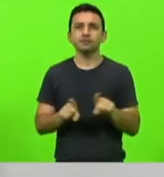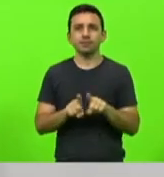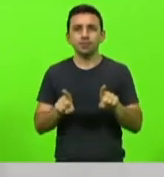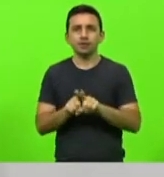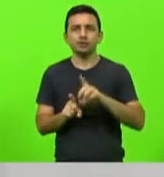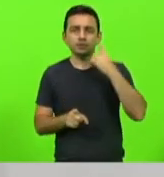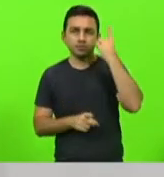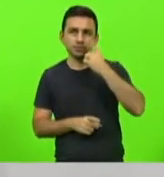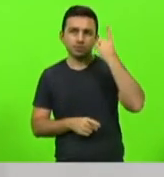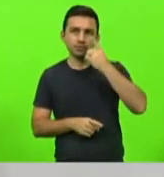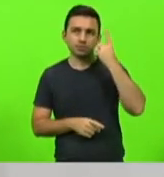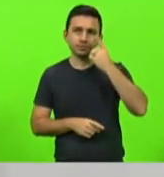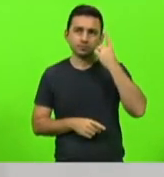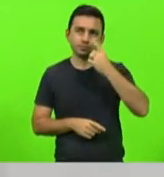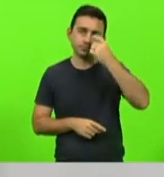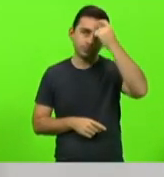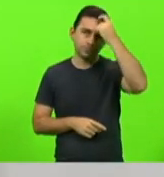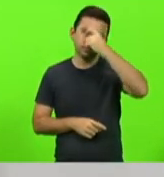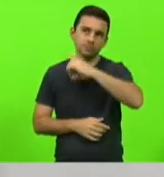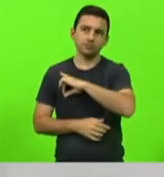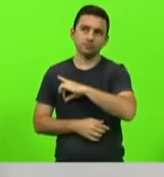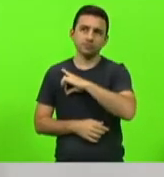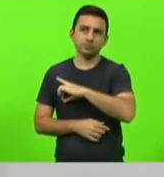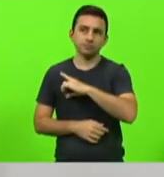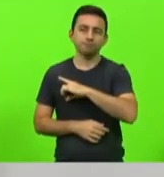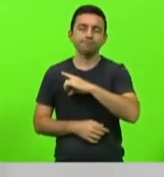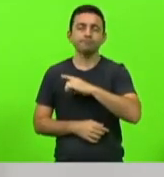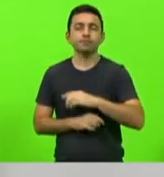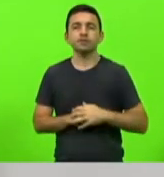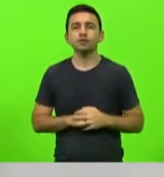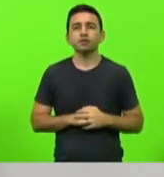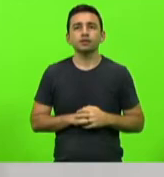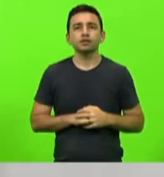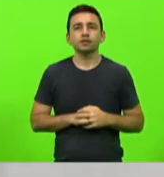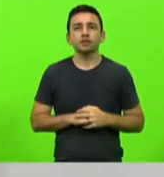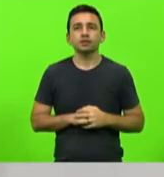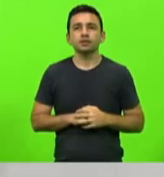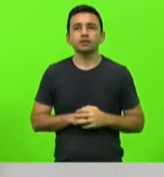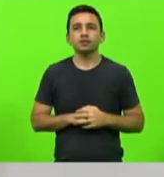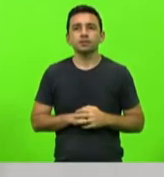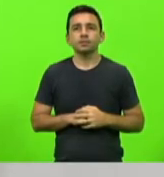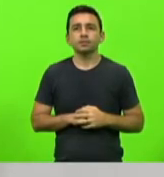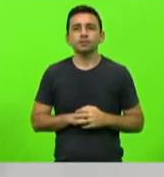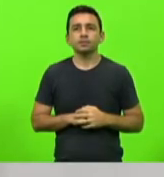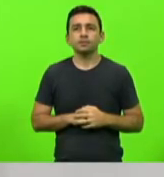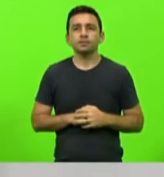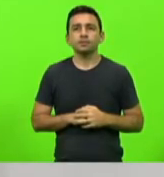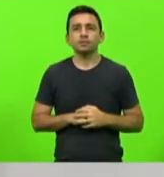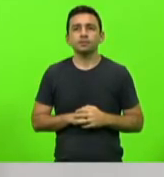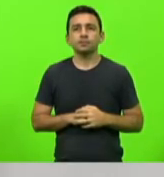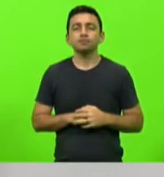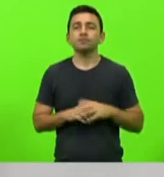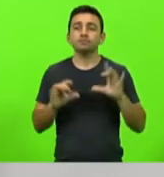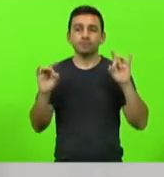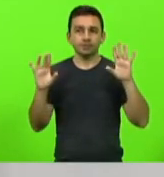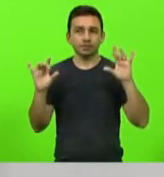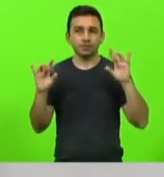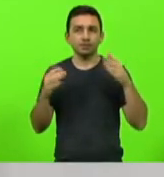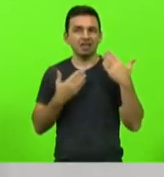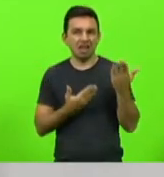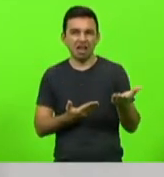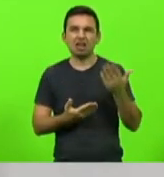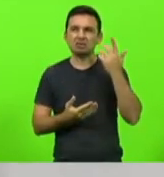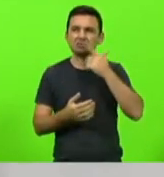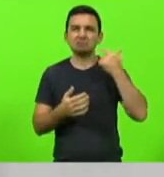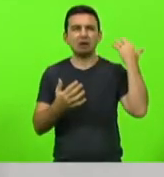deputado e nosso delegado Maurício Skudlark. E, em especial, ela fez história em